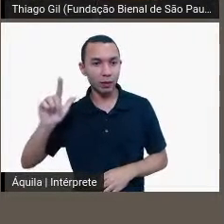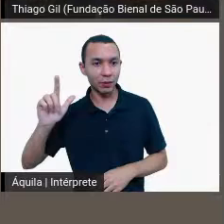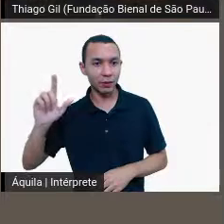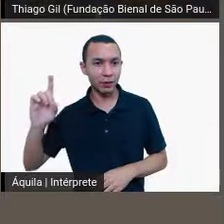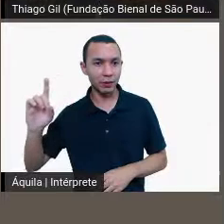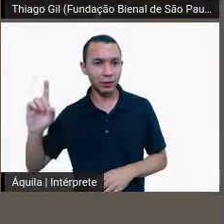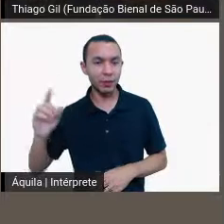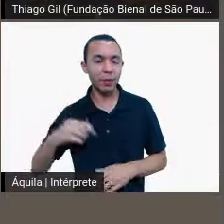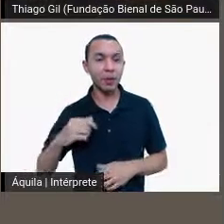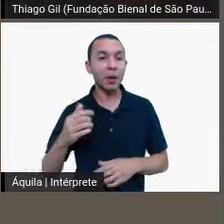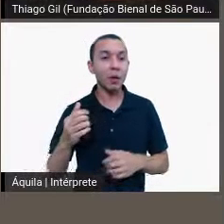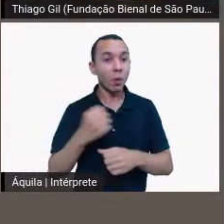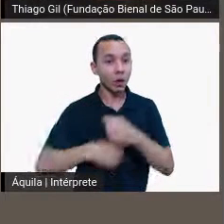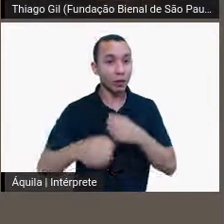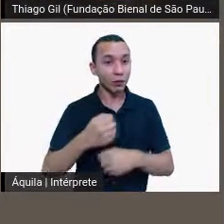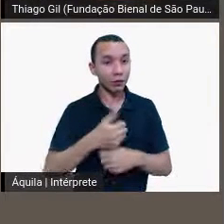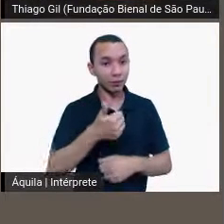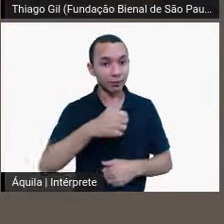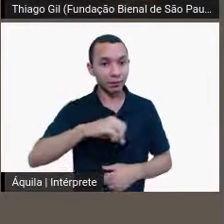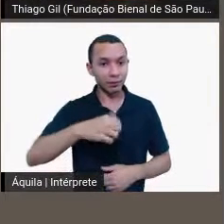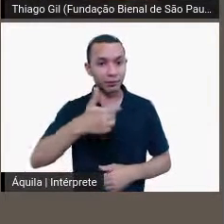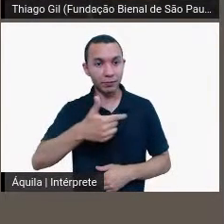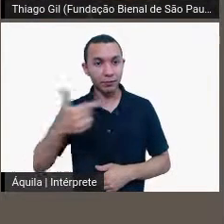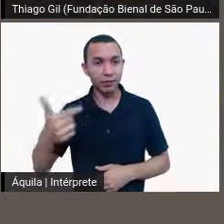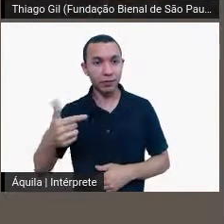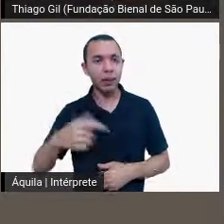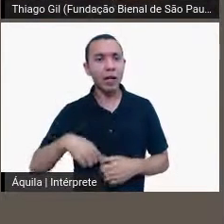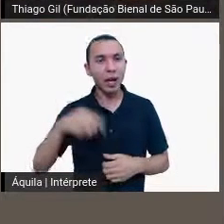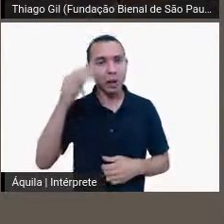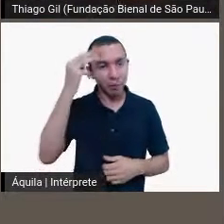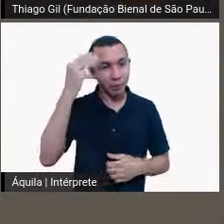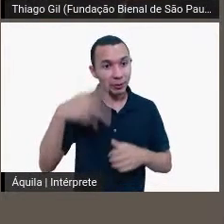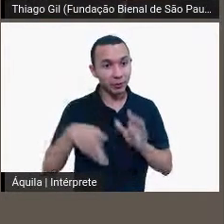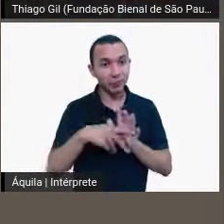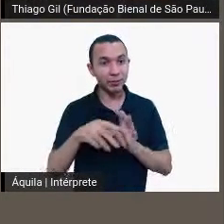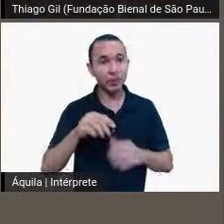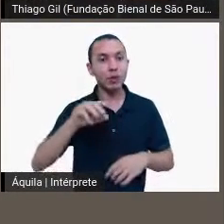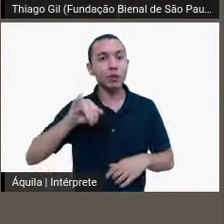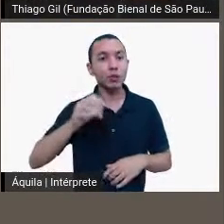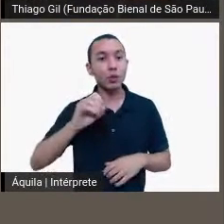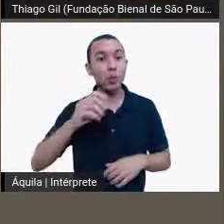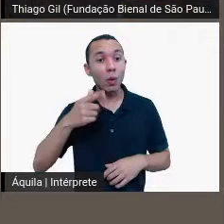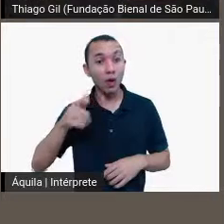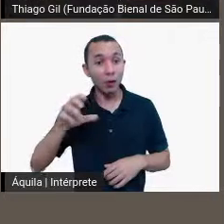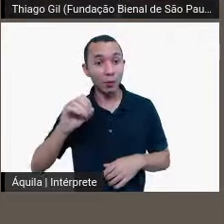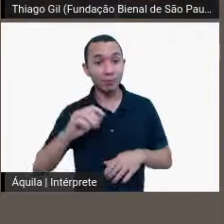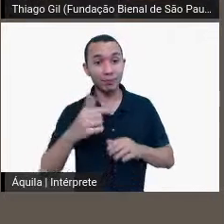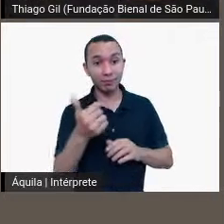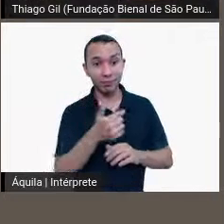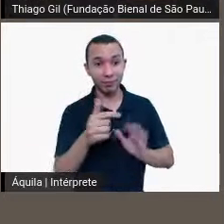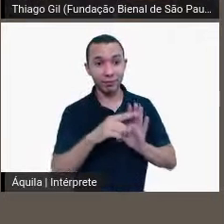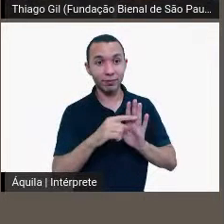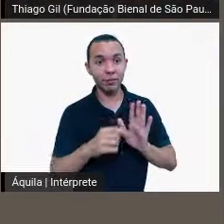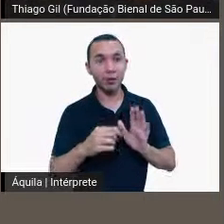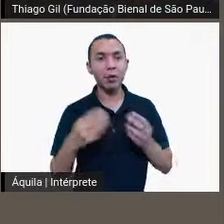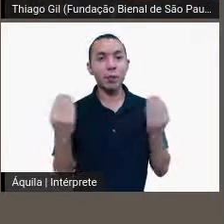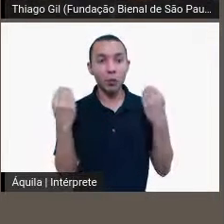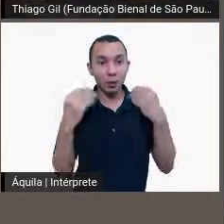22, que é um trecho do romance Memórias Sentimentais de João Miramar, que foi publicado em